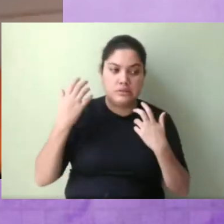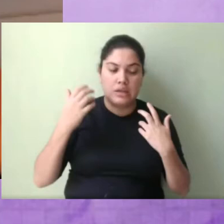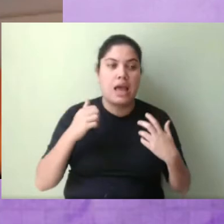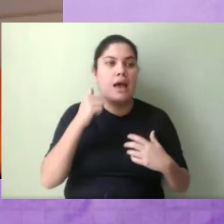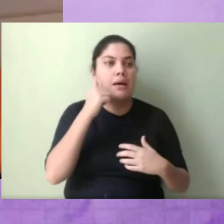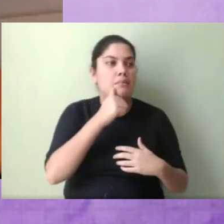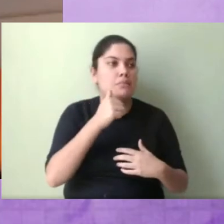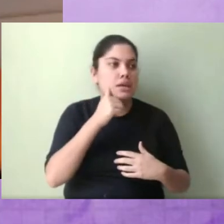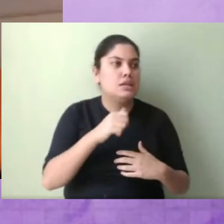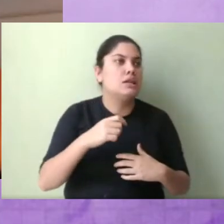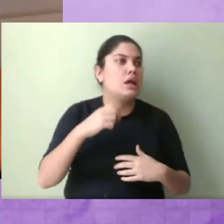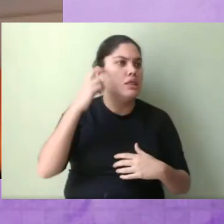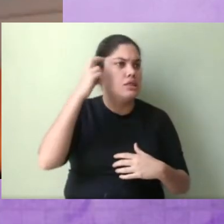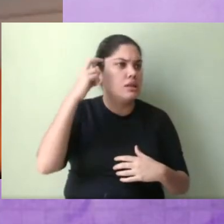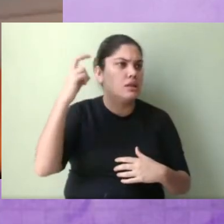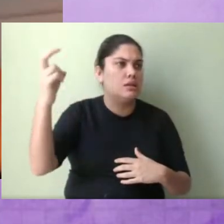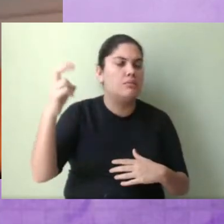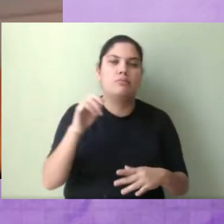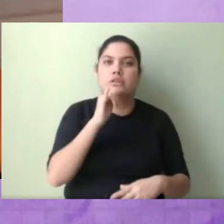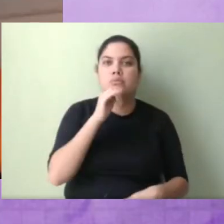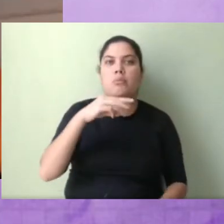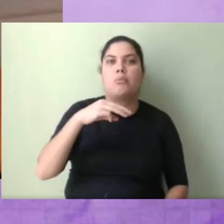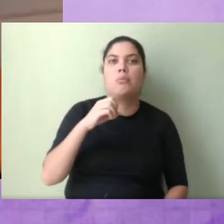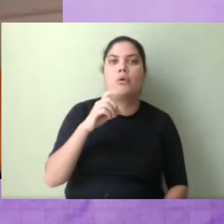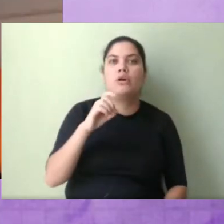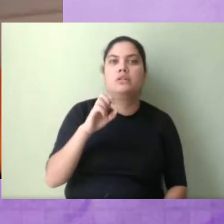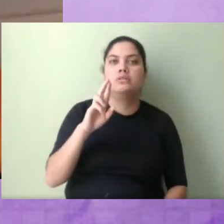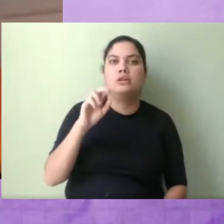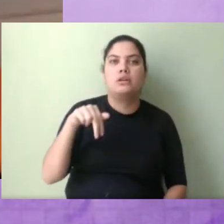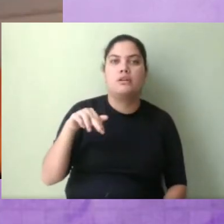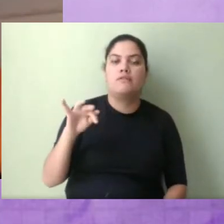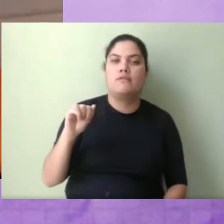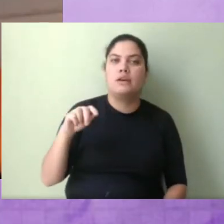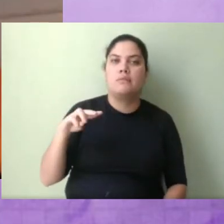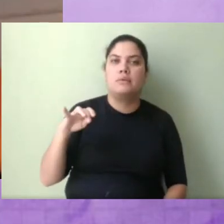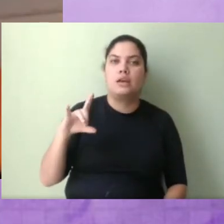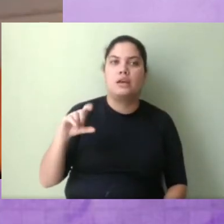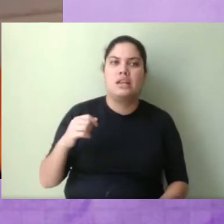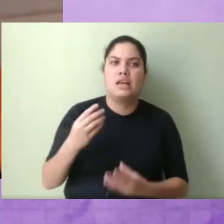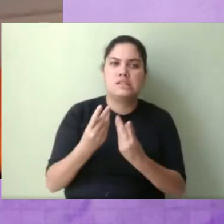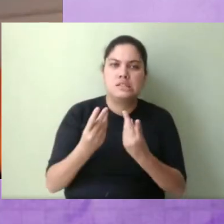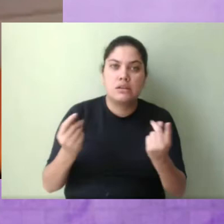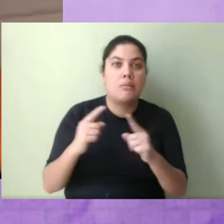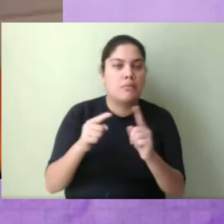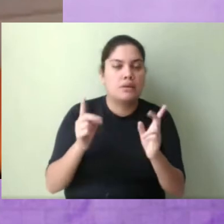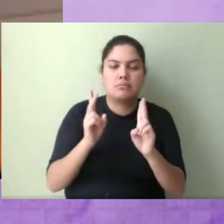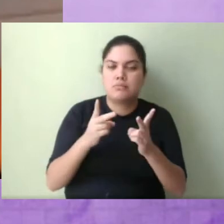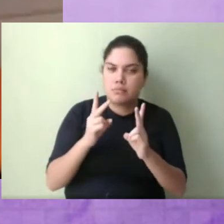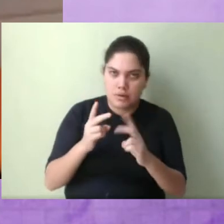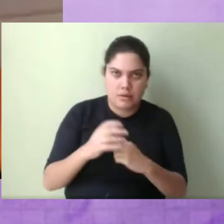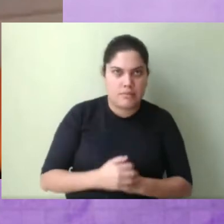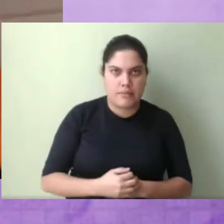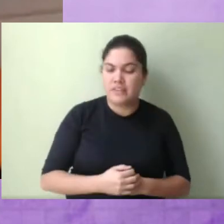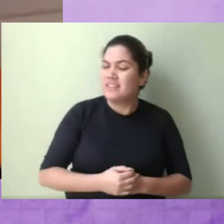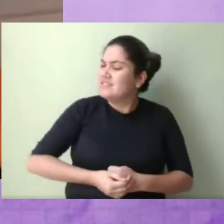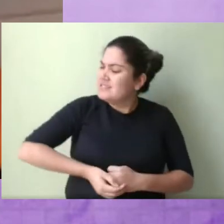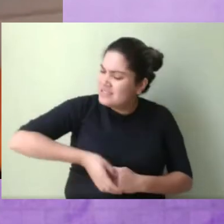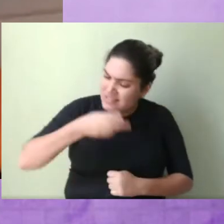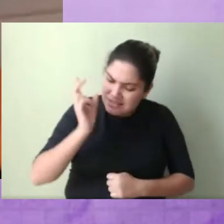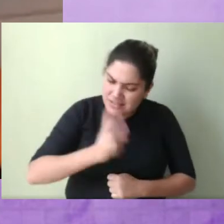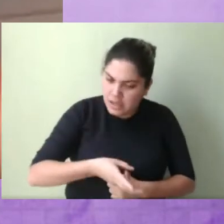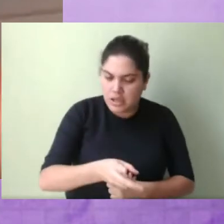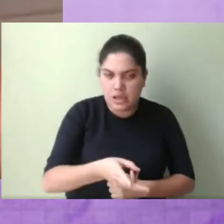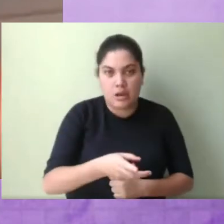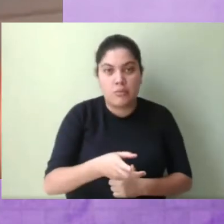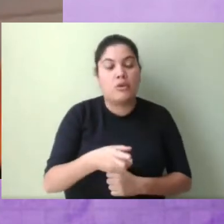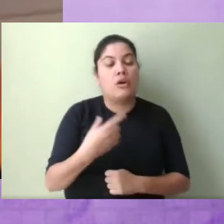o marido é a criança grande, o filho adolescente é um perdido, e a menina geralmente é inteligente, que vai dar certo na vida.